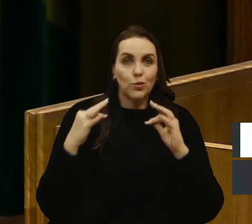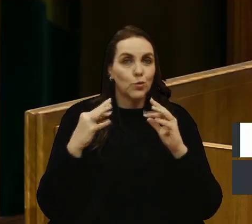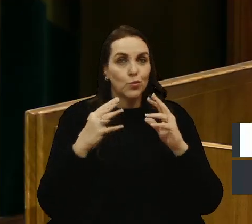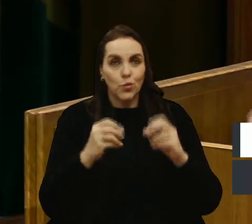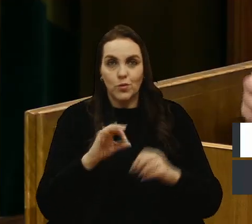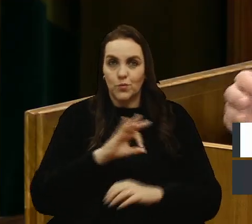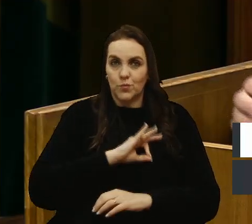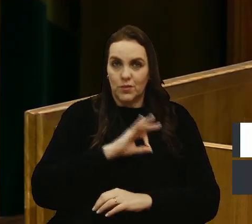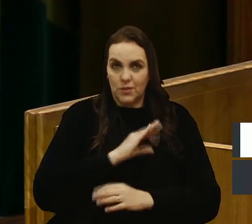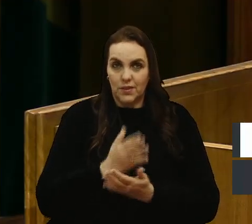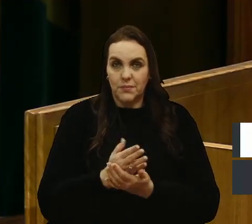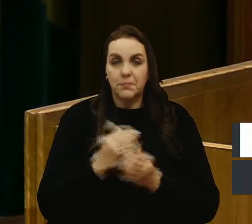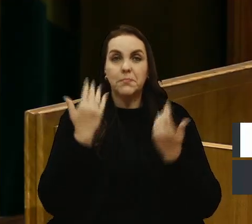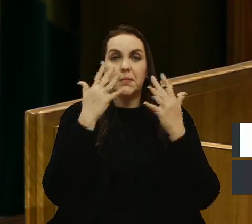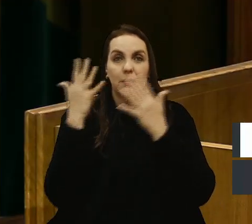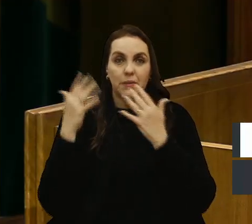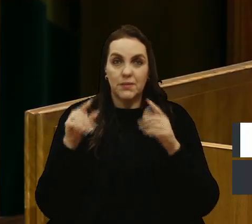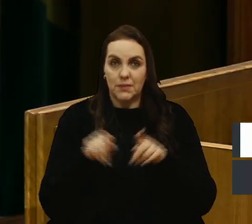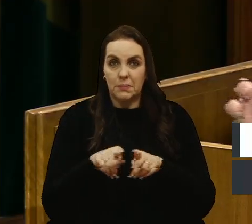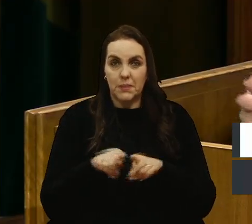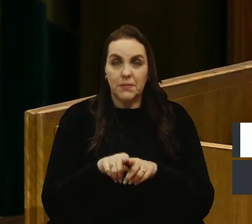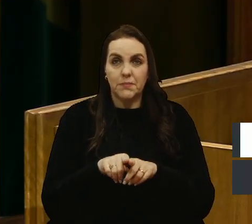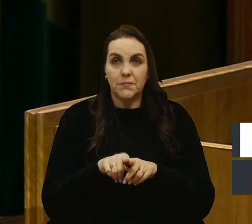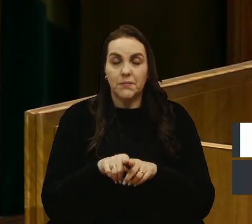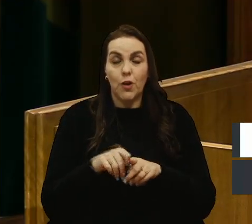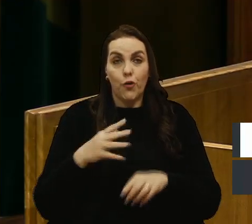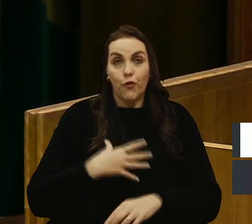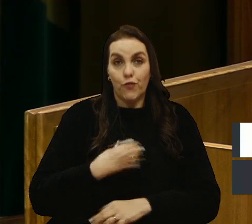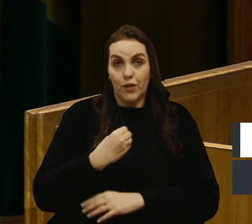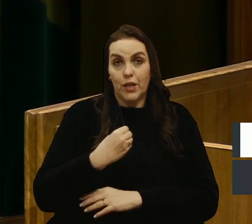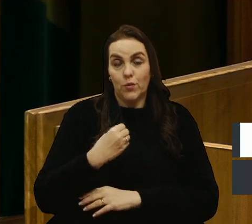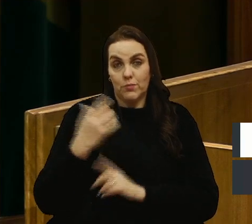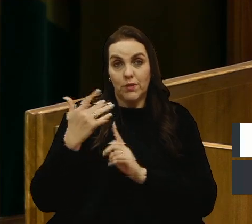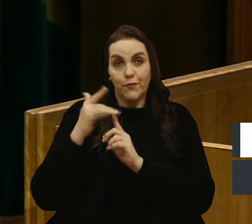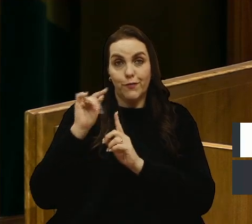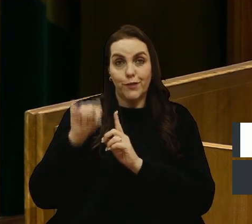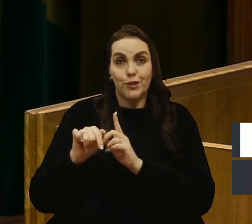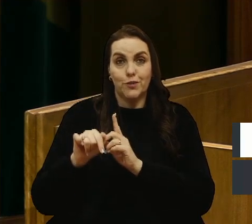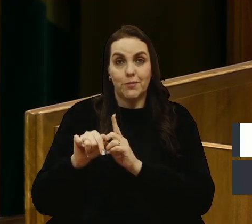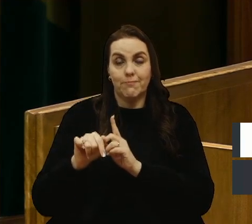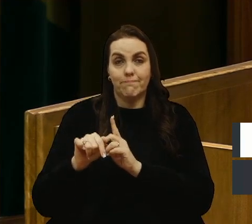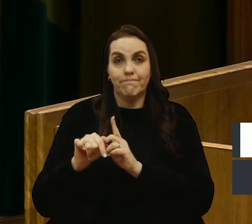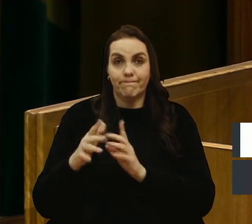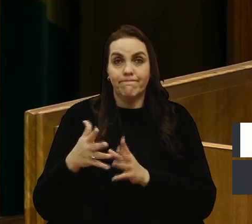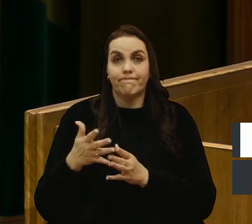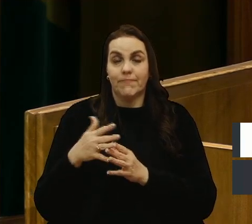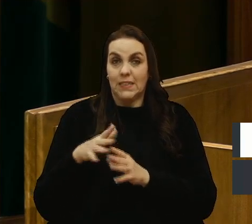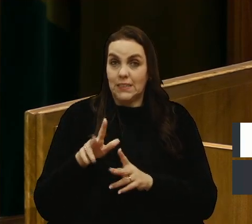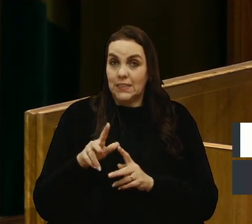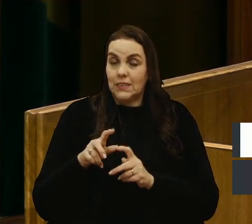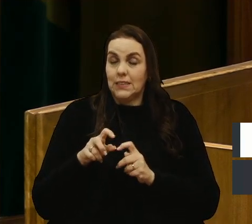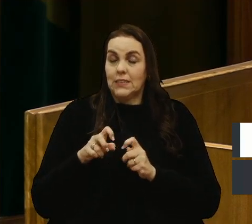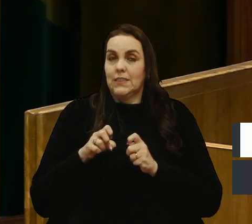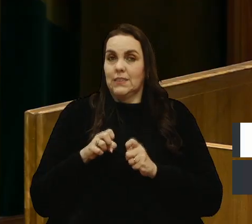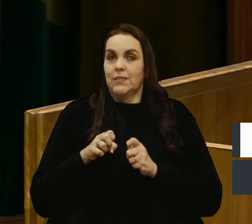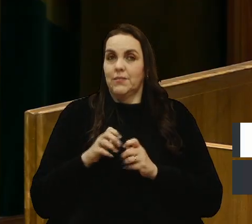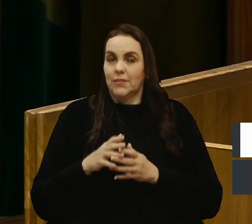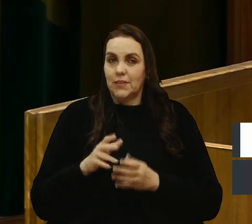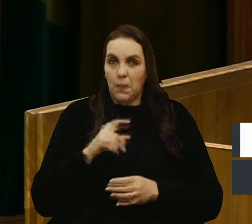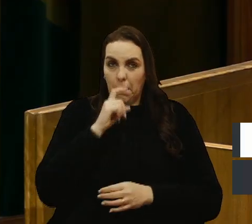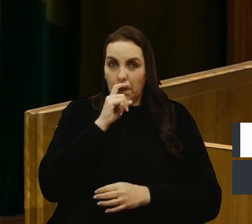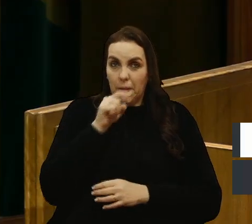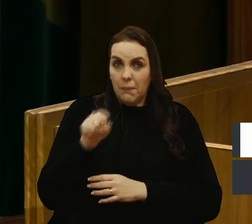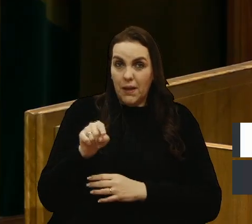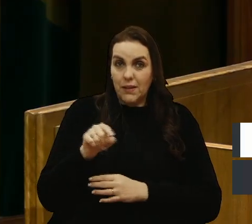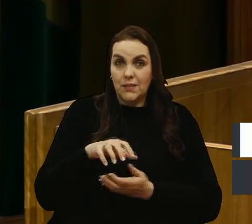policiais, parabenizo também o filho da vítima que se conteve. Imagina você ter o seu pai,